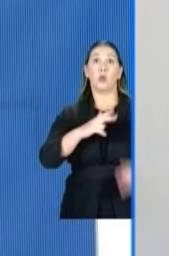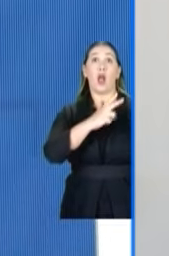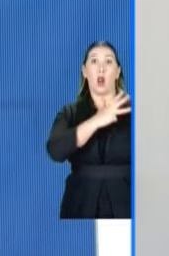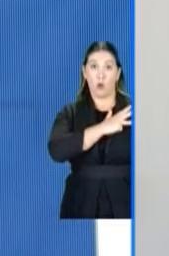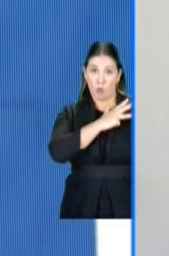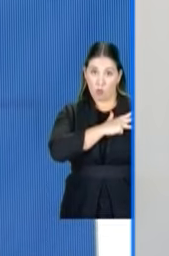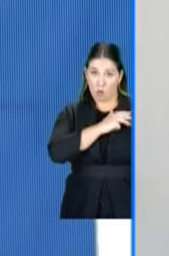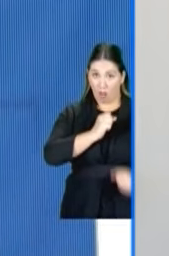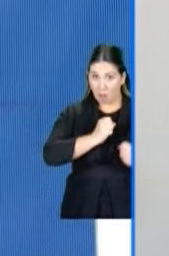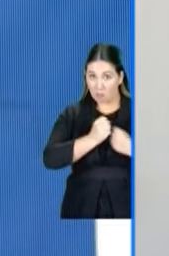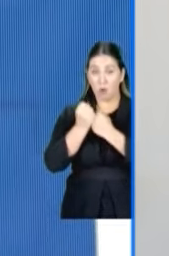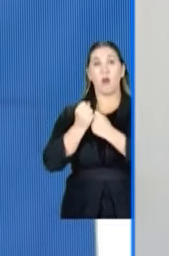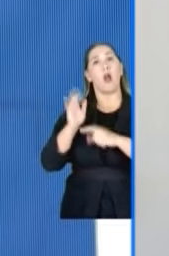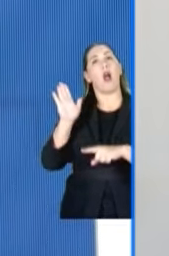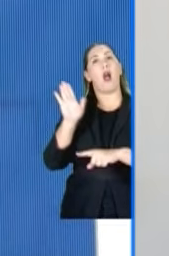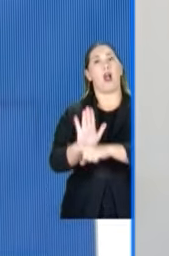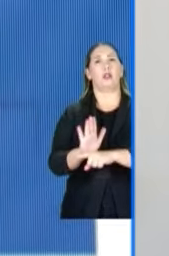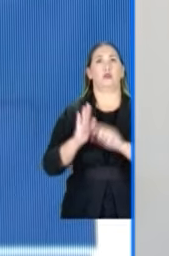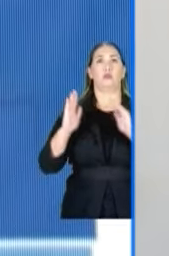ali